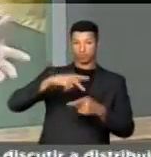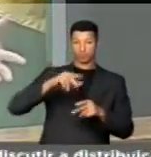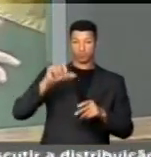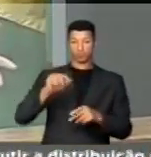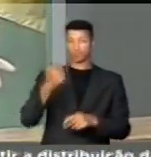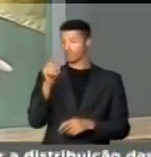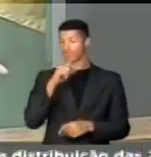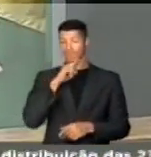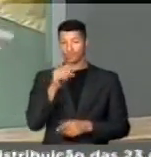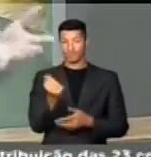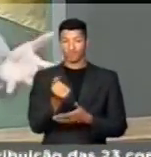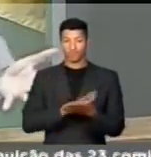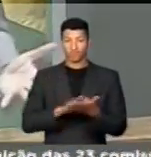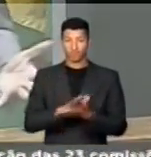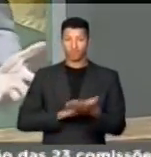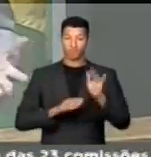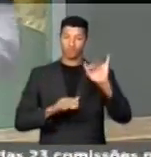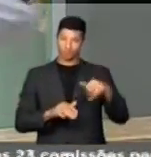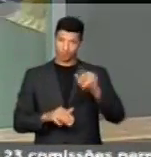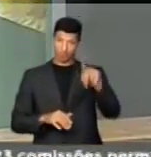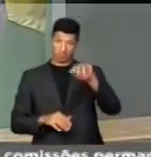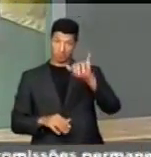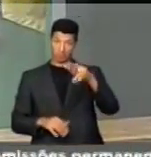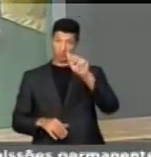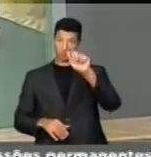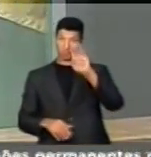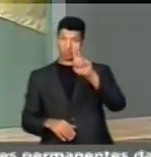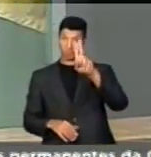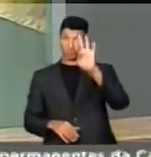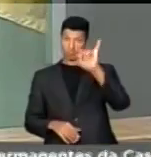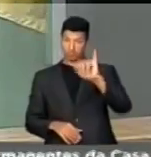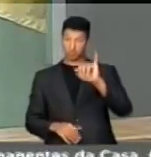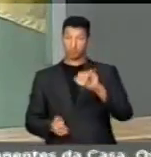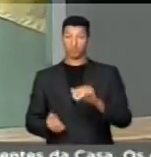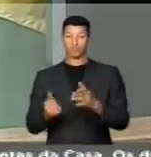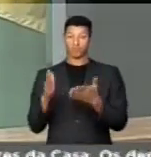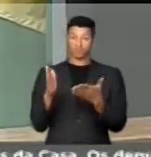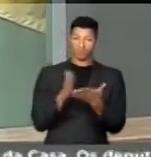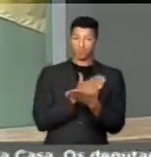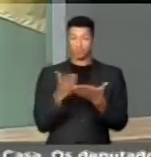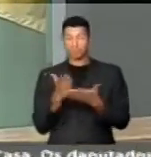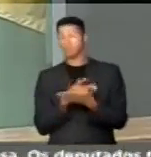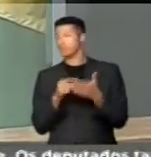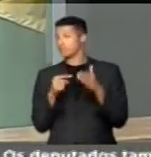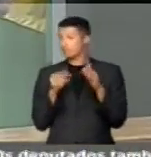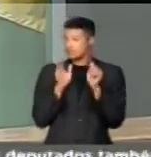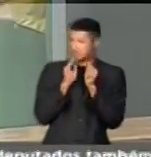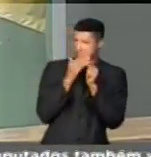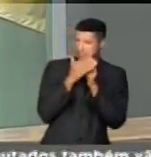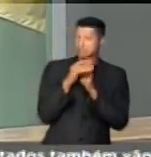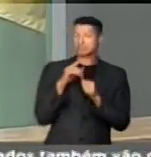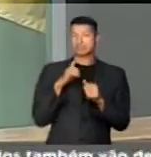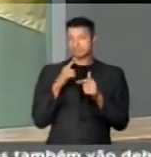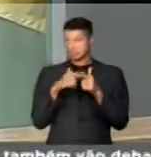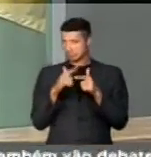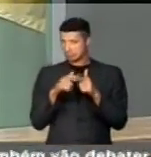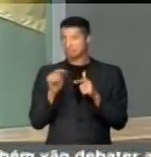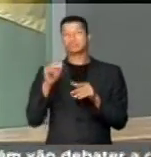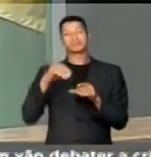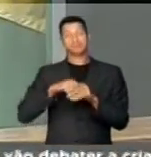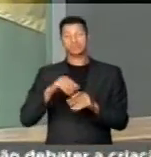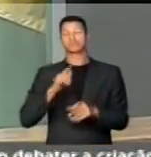Isso, sem dúvida, é um jabuti, é um veto jabuti. Alguma gravíssima circunstância